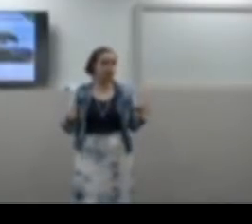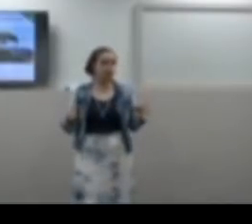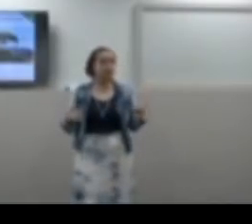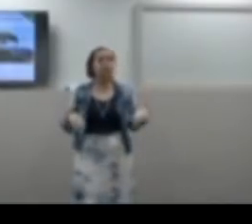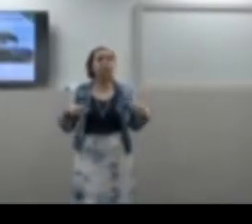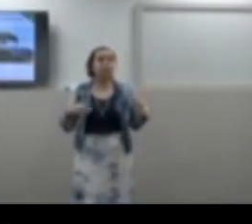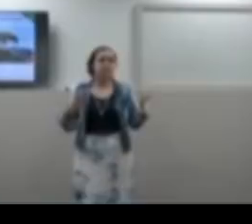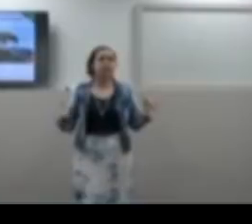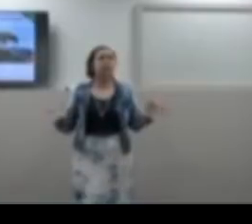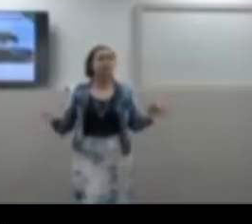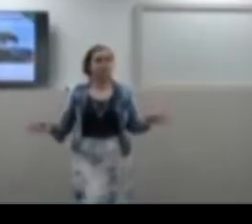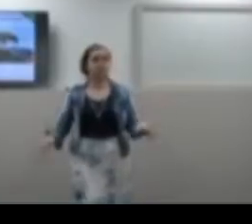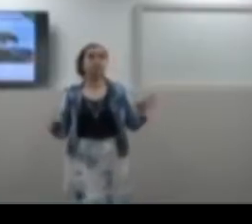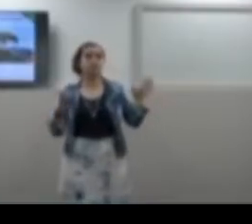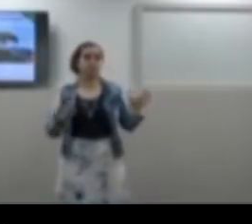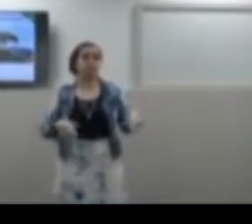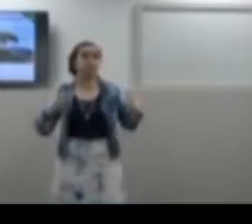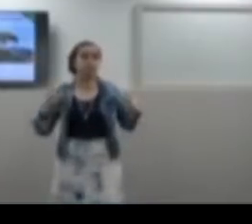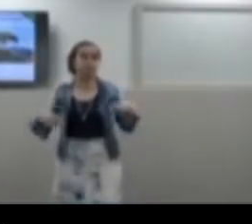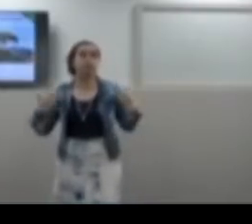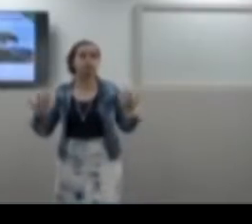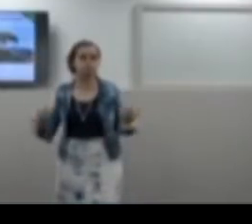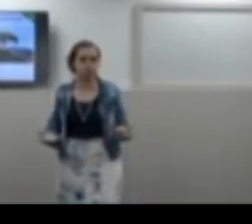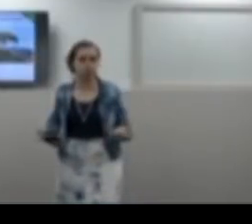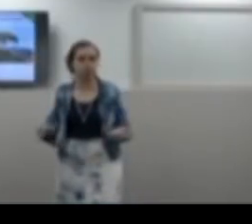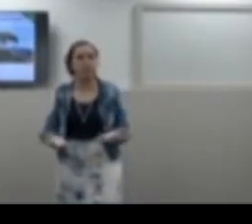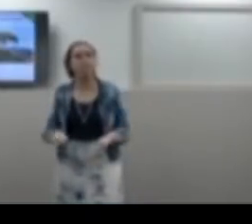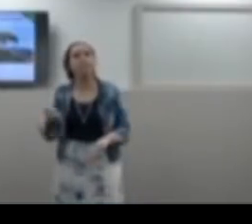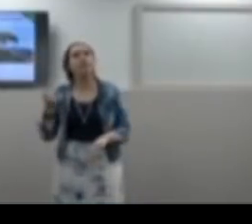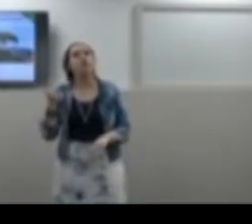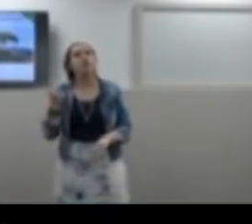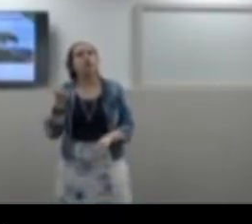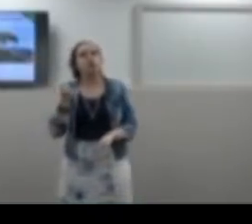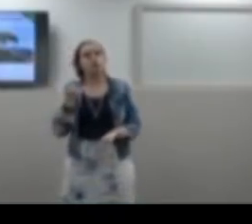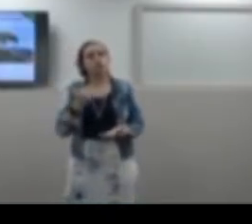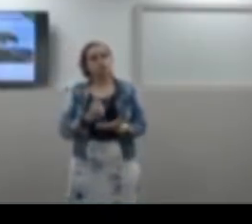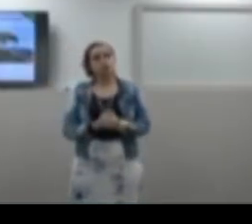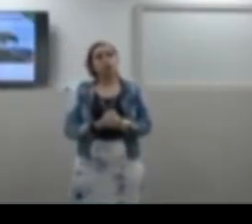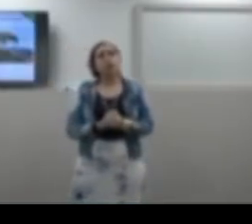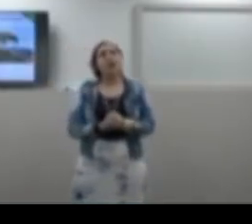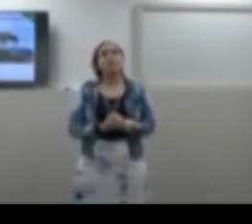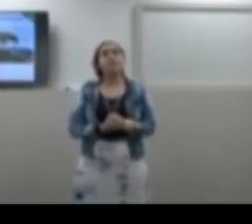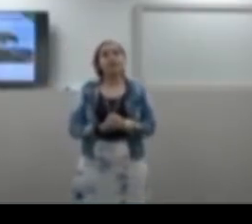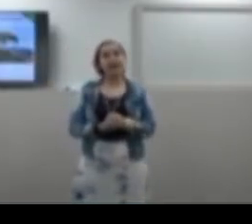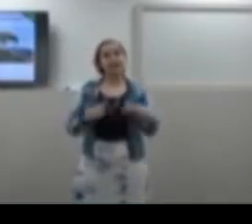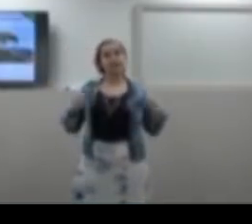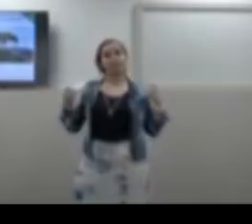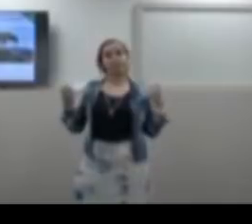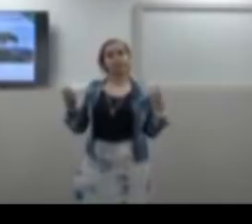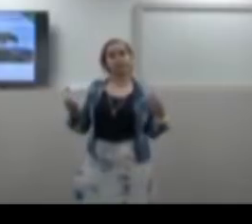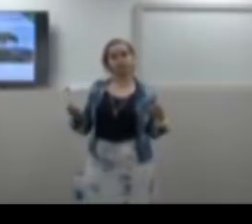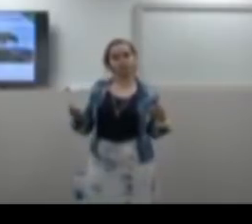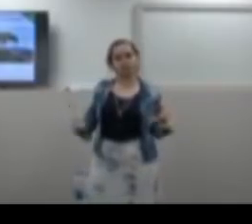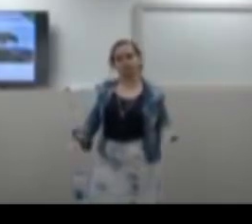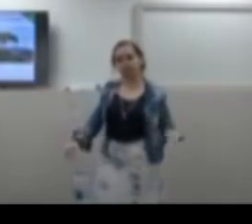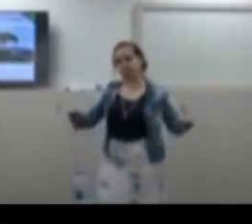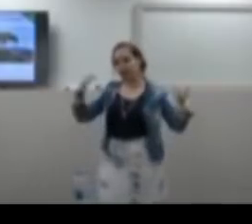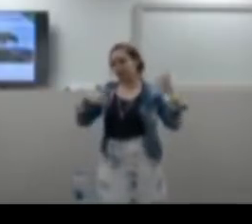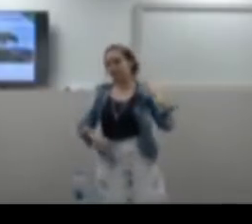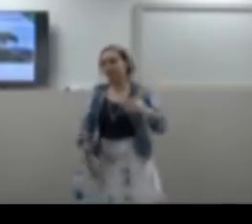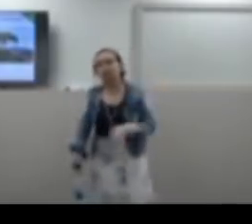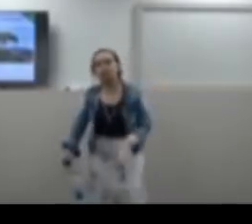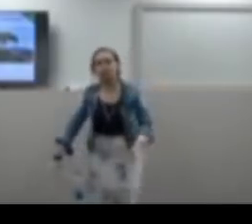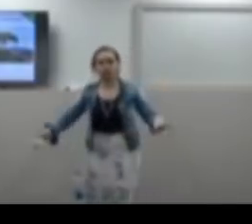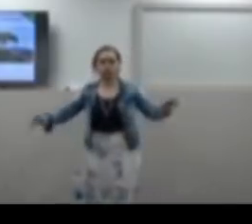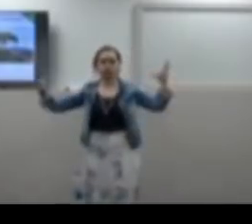pouco mais que nas outras épocas, mas no geral a gente tem chuva durante o ano todo, tá? O solo é fértil e profundo, então se a